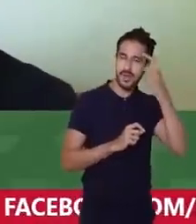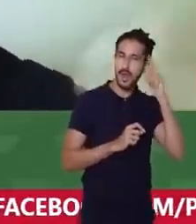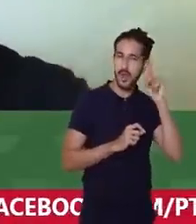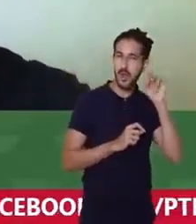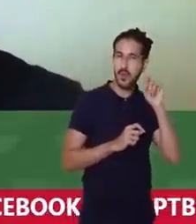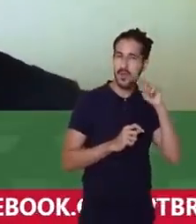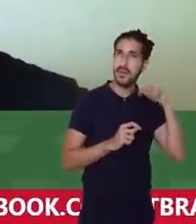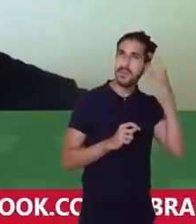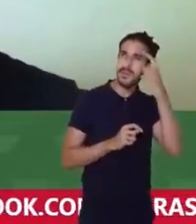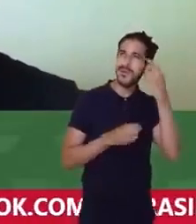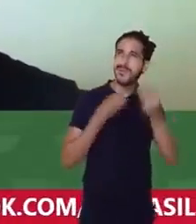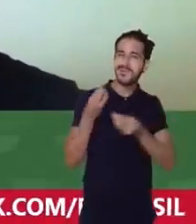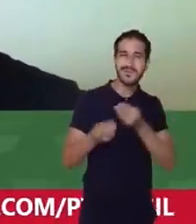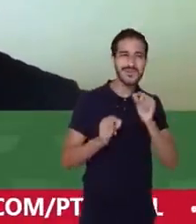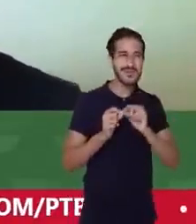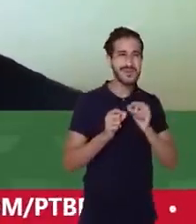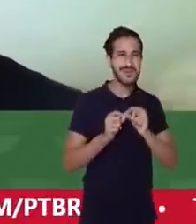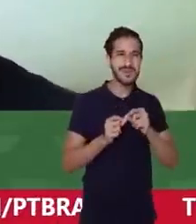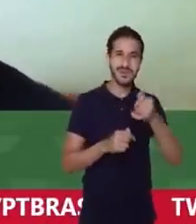para impedir